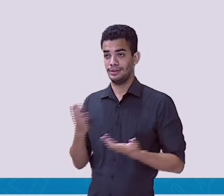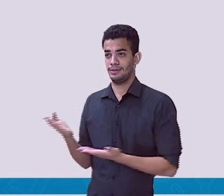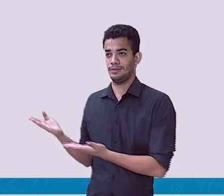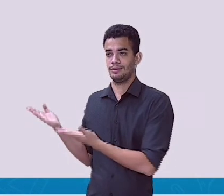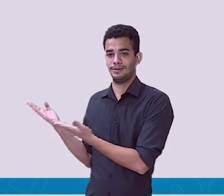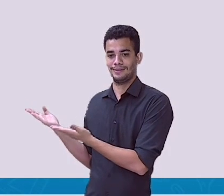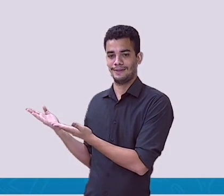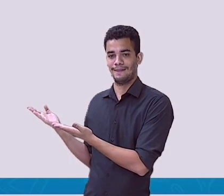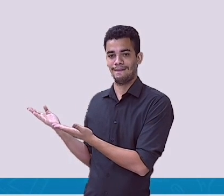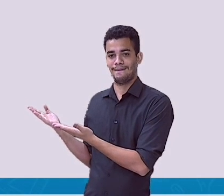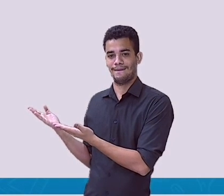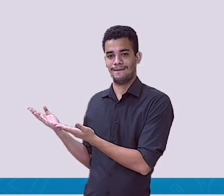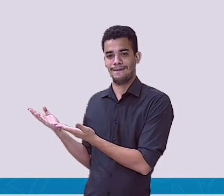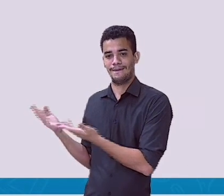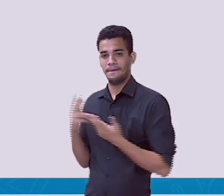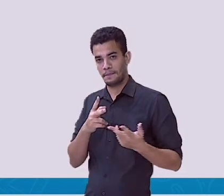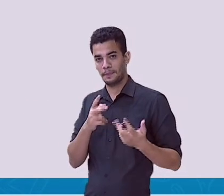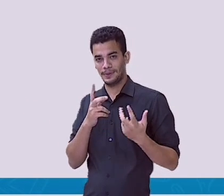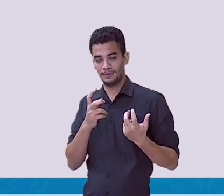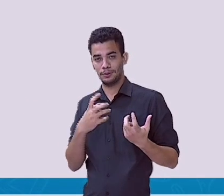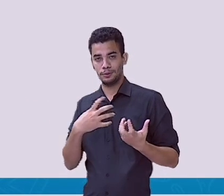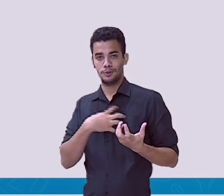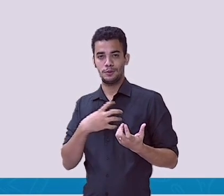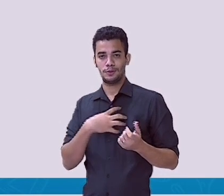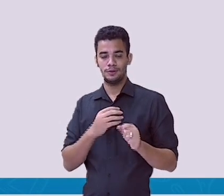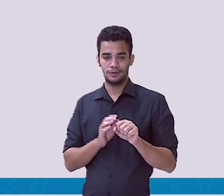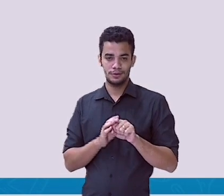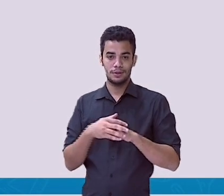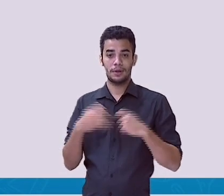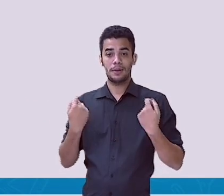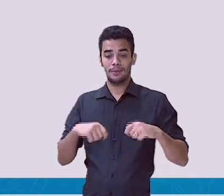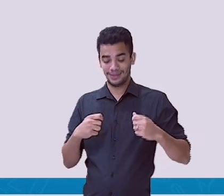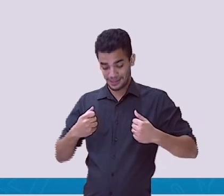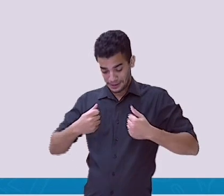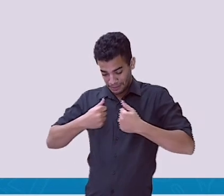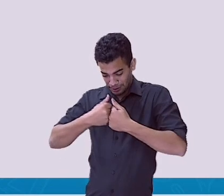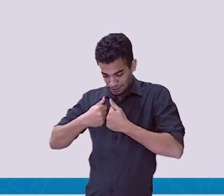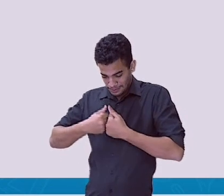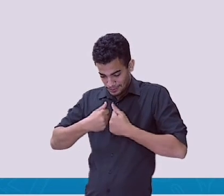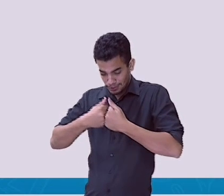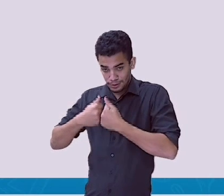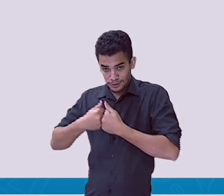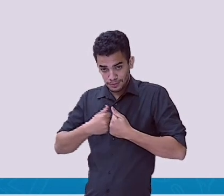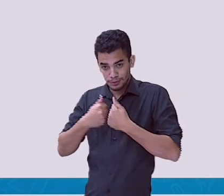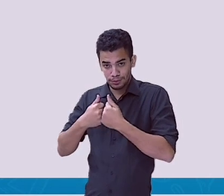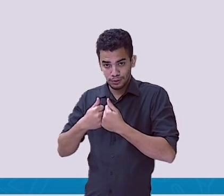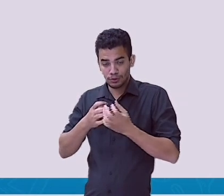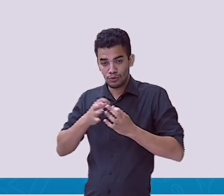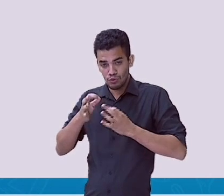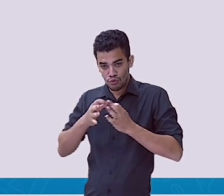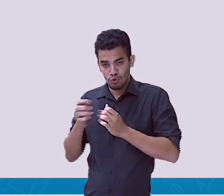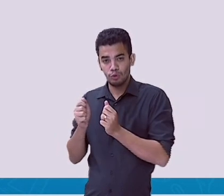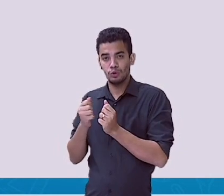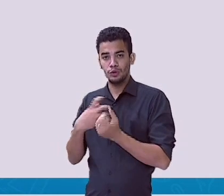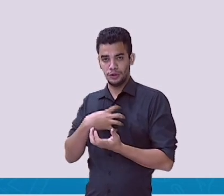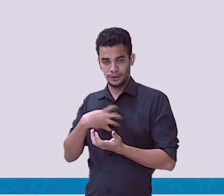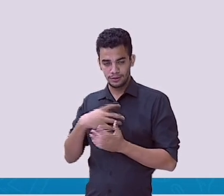próximas dos capilares, próximas para poder levar e trazer tudo, e se organizam dessa forma